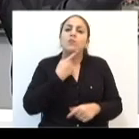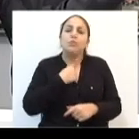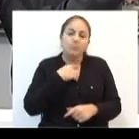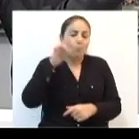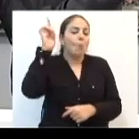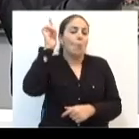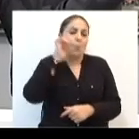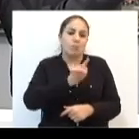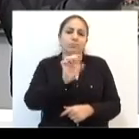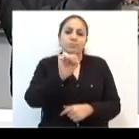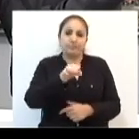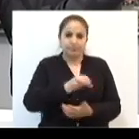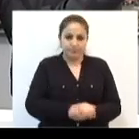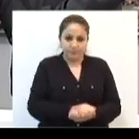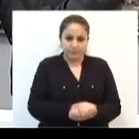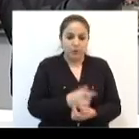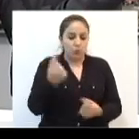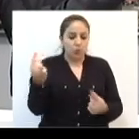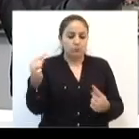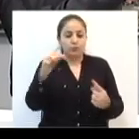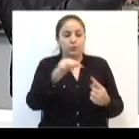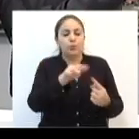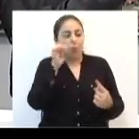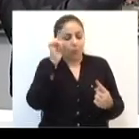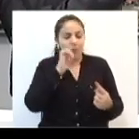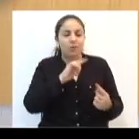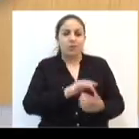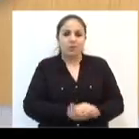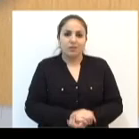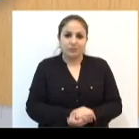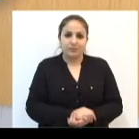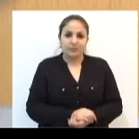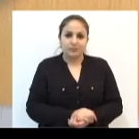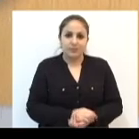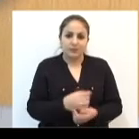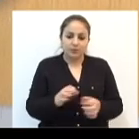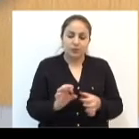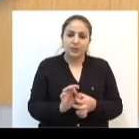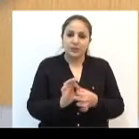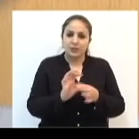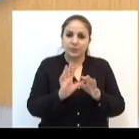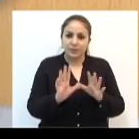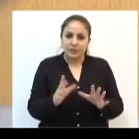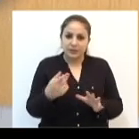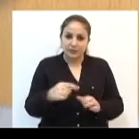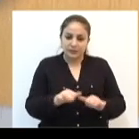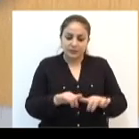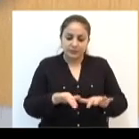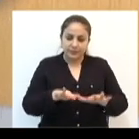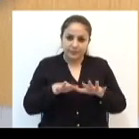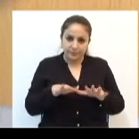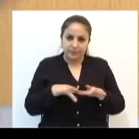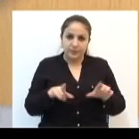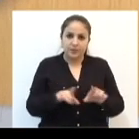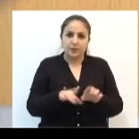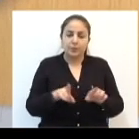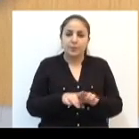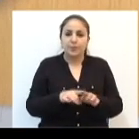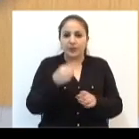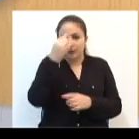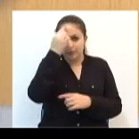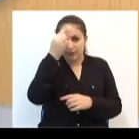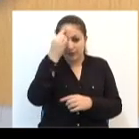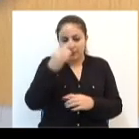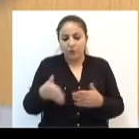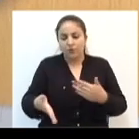gente consegue alcançar os objetivos devidos. E foi aprovada nesta mesma plenária uma moção